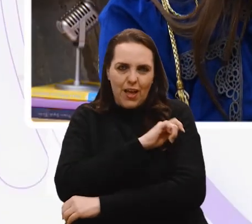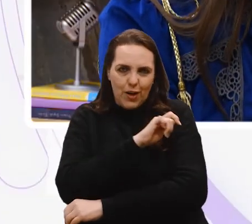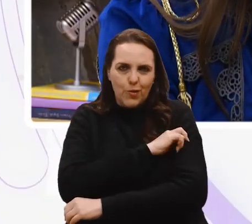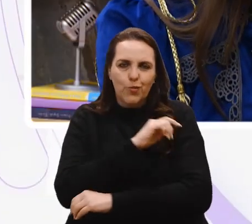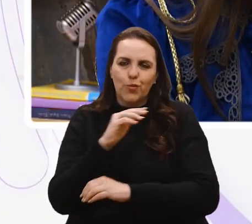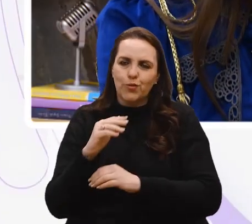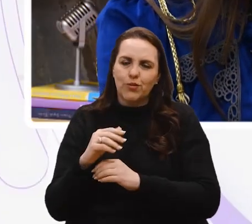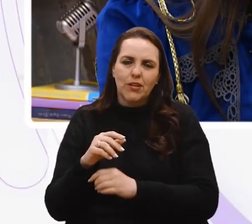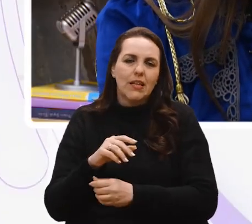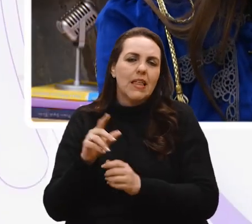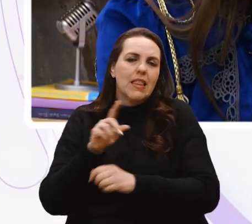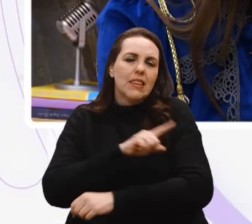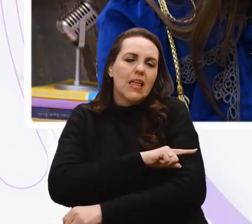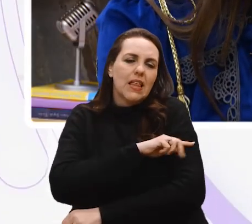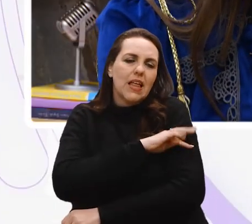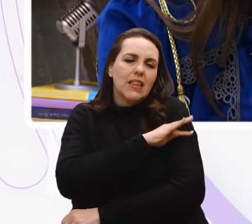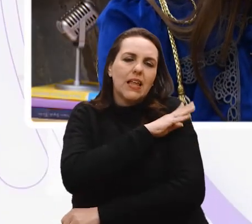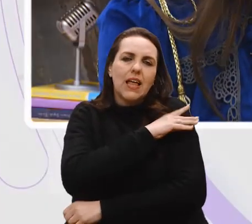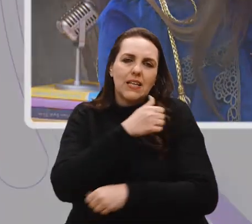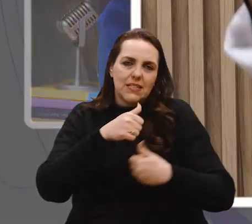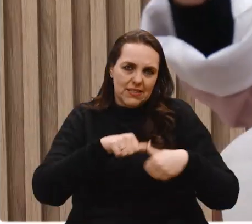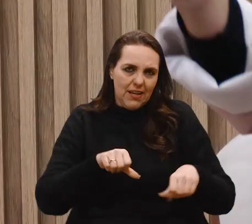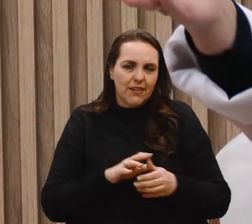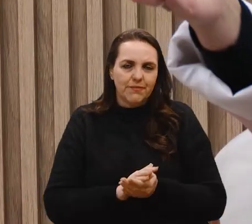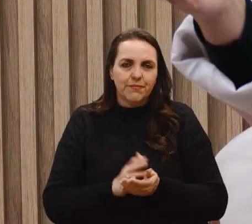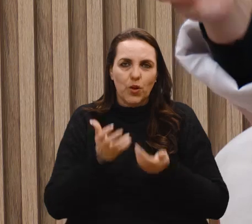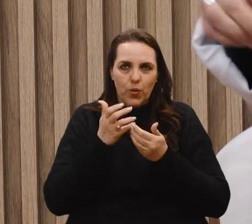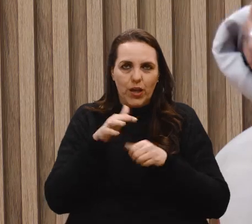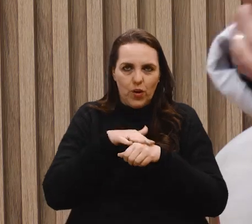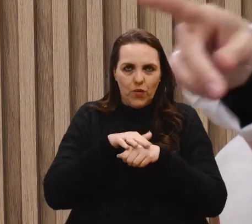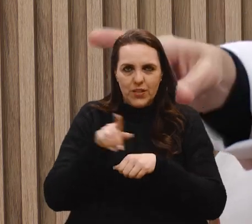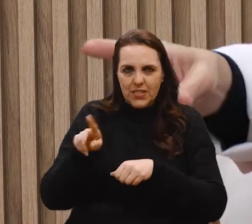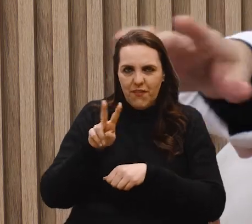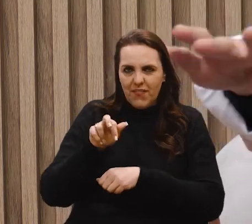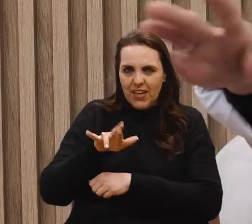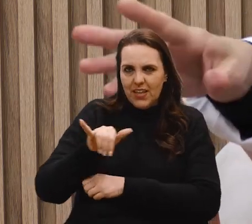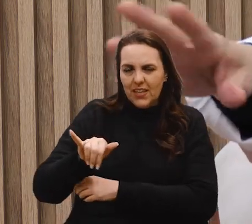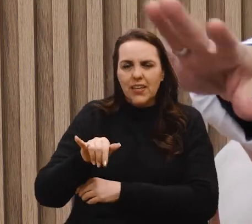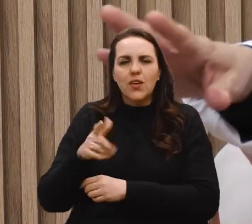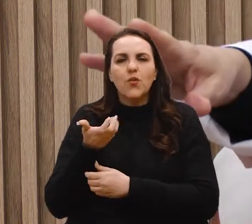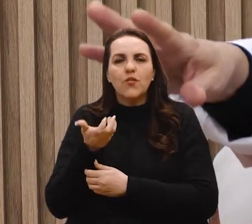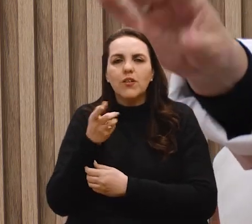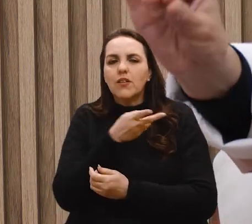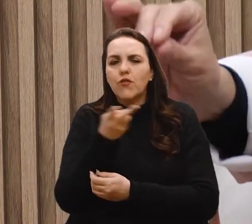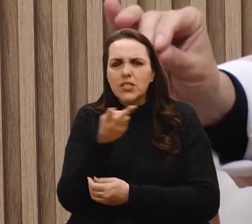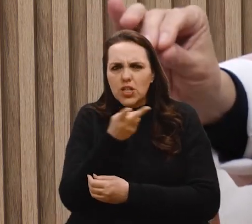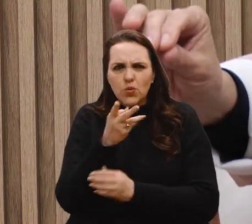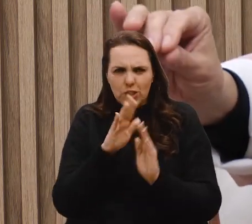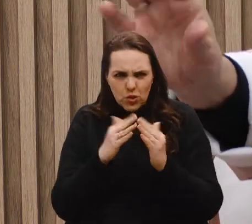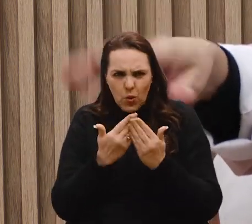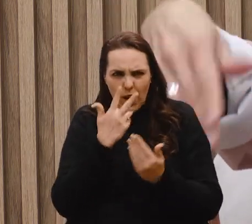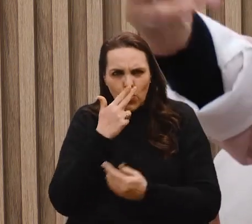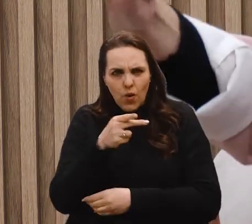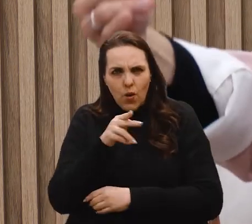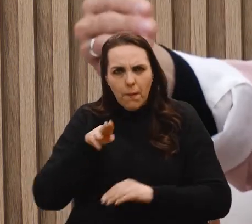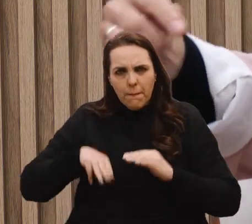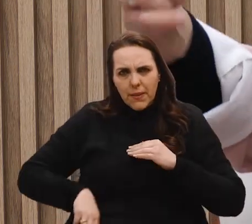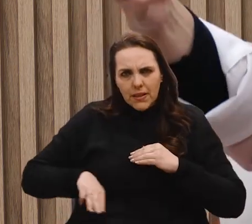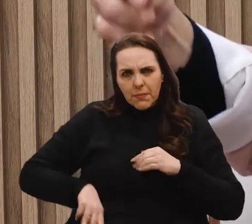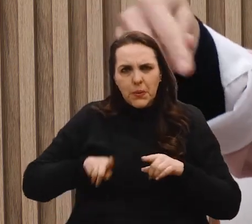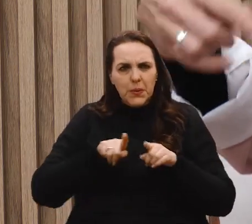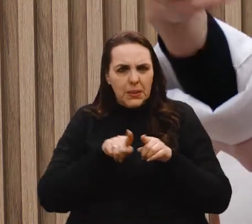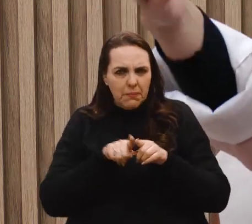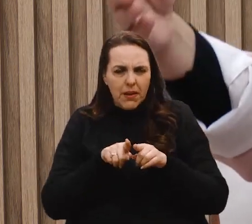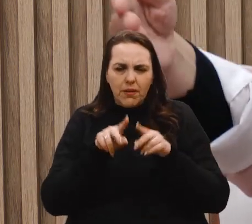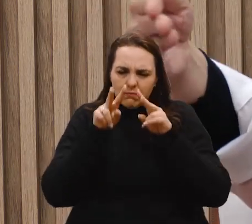patamar vocês estão. Isso aí. Eu quero falar com a Veri, mas eu quero antes, Pedro, tu é da mesma escola. Mesma escola, Lá no Madre Milda também é assim,